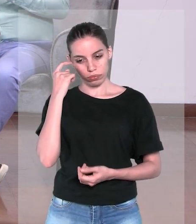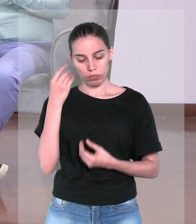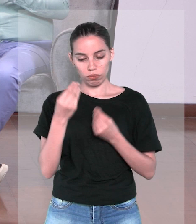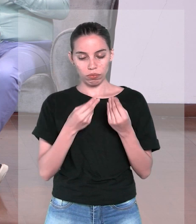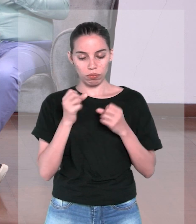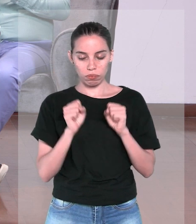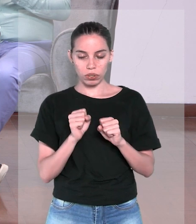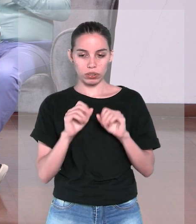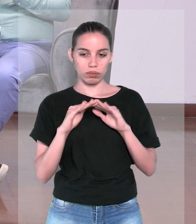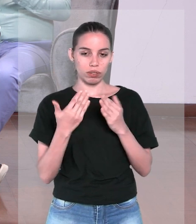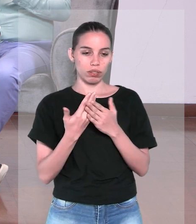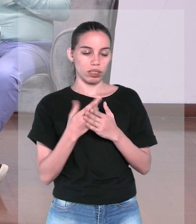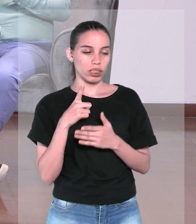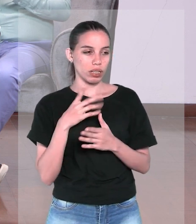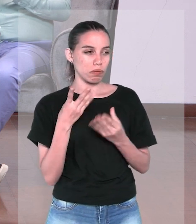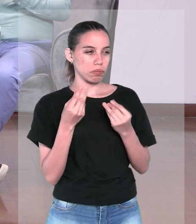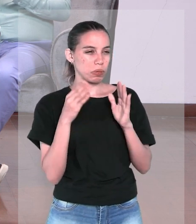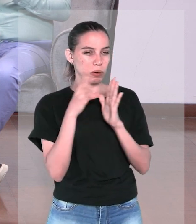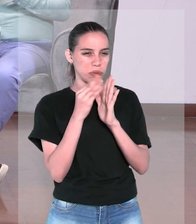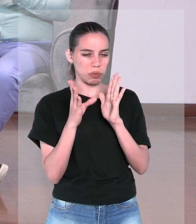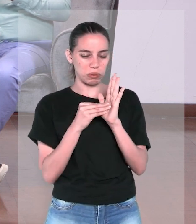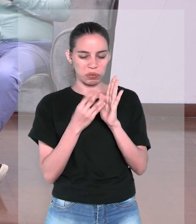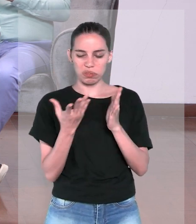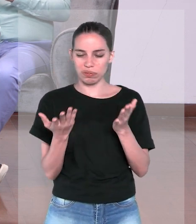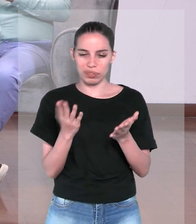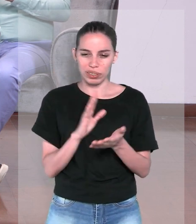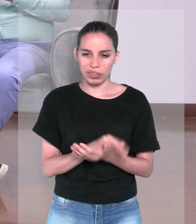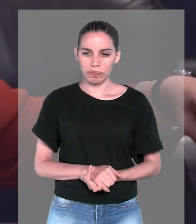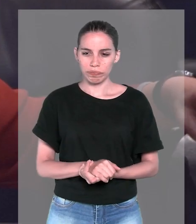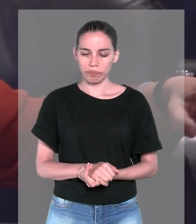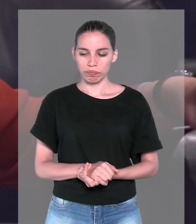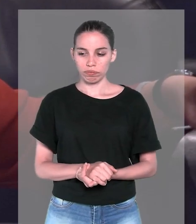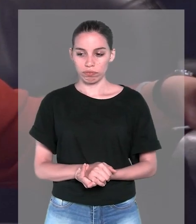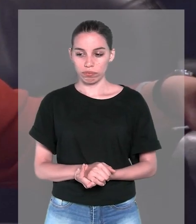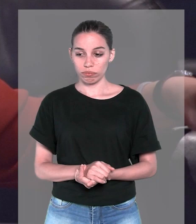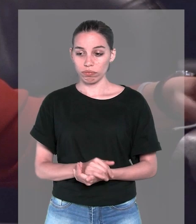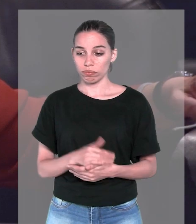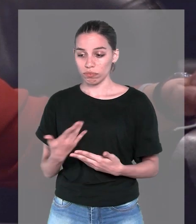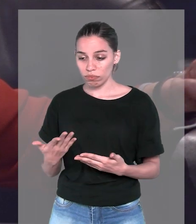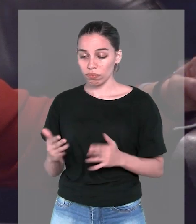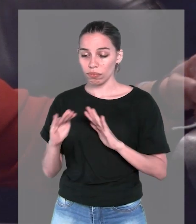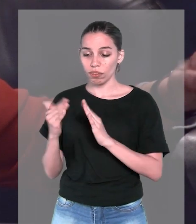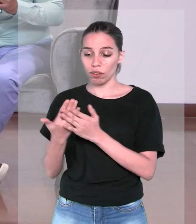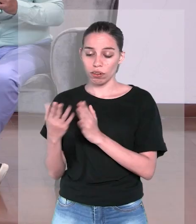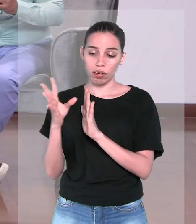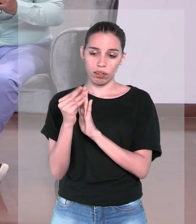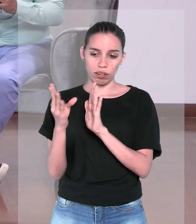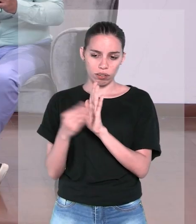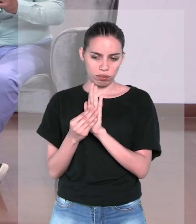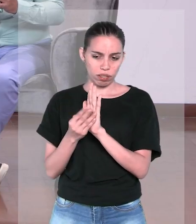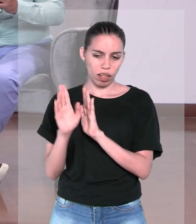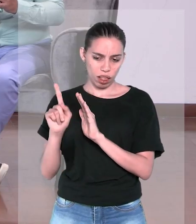infelizmente, a gente tem, sim, infelizmente, o neoliberalismo ele é perigoso nesse aspecto, né? Quem vai fazer pergunta? Uma espectadora faz uma